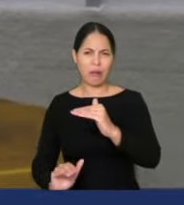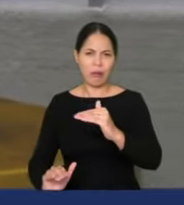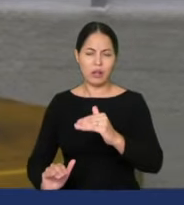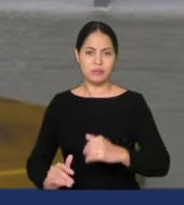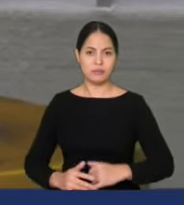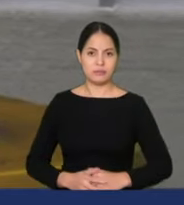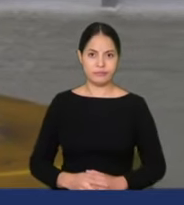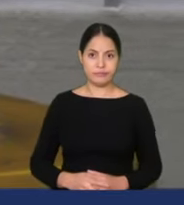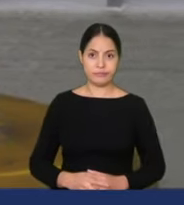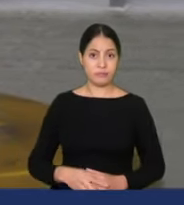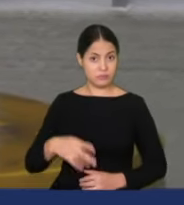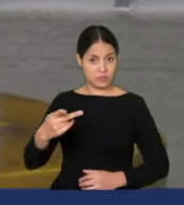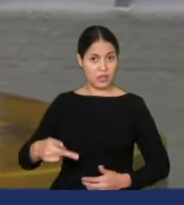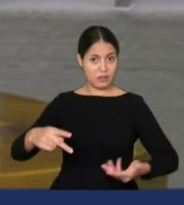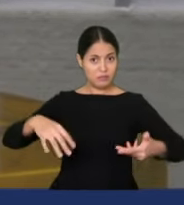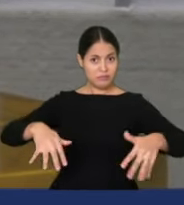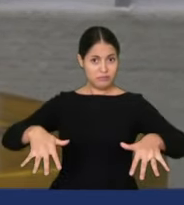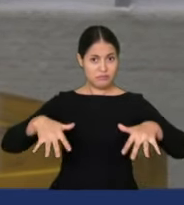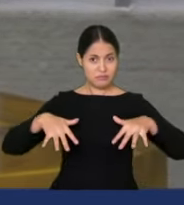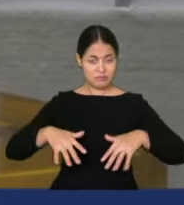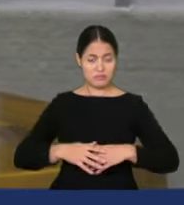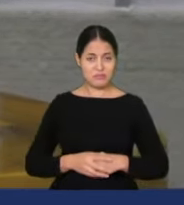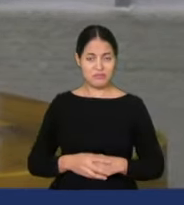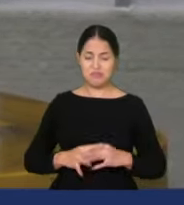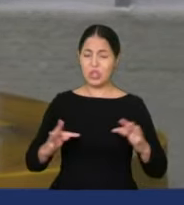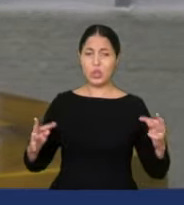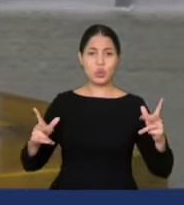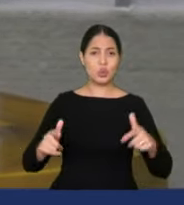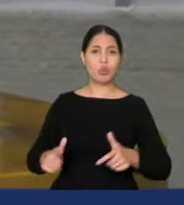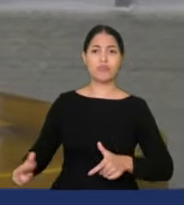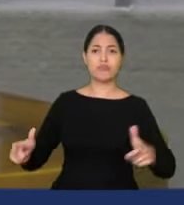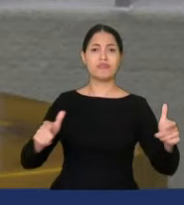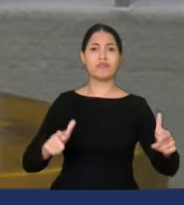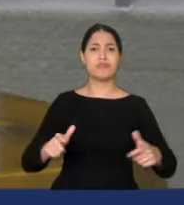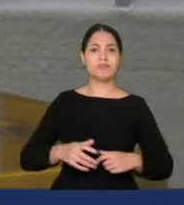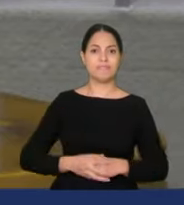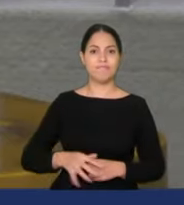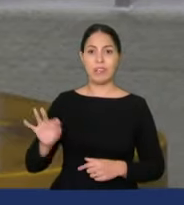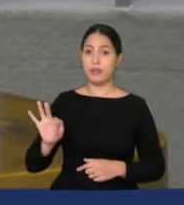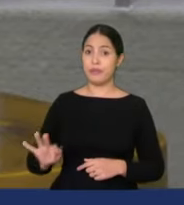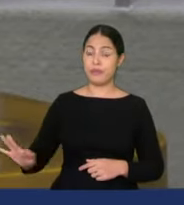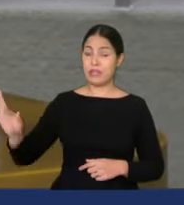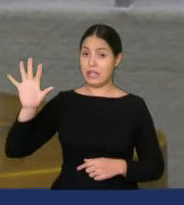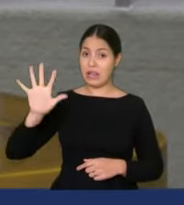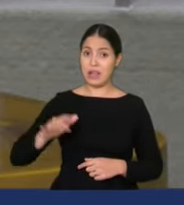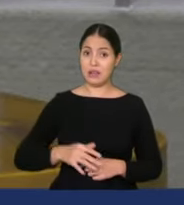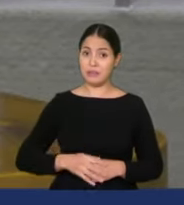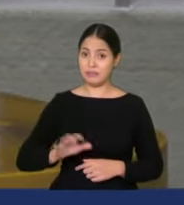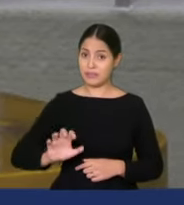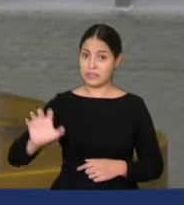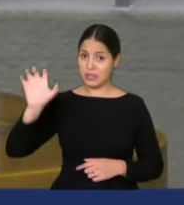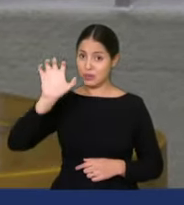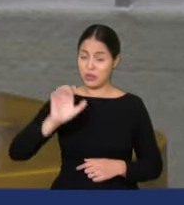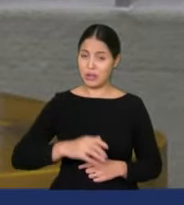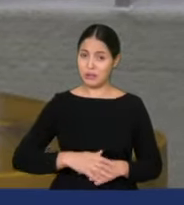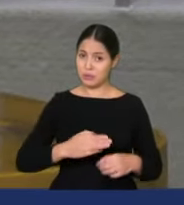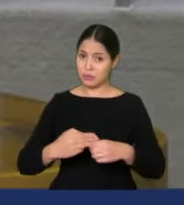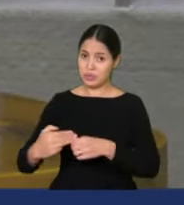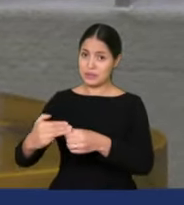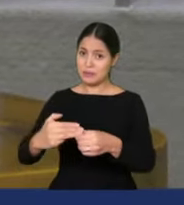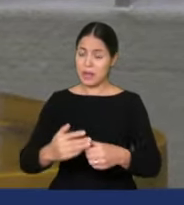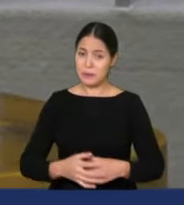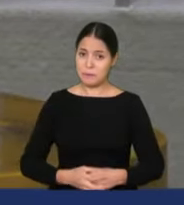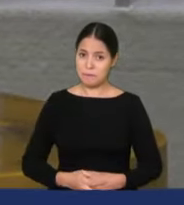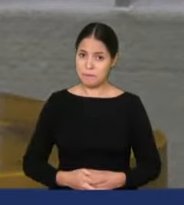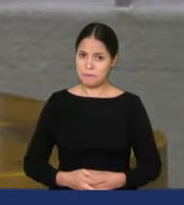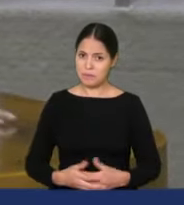estado e aqui no Congresso Nacional, as duas casas. Na realidade, nós